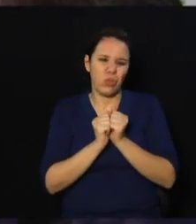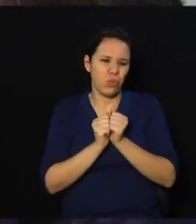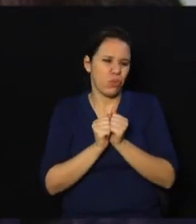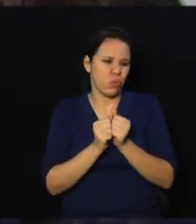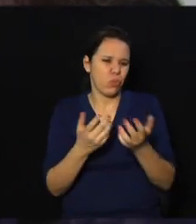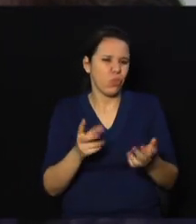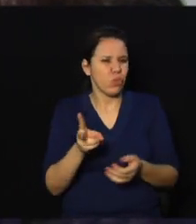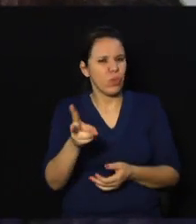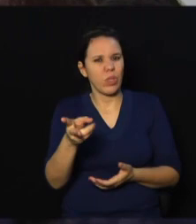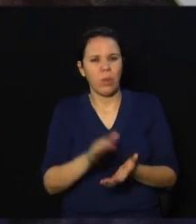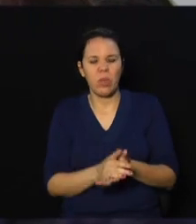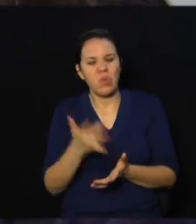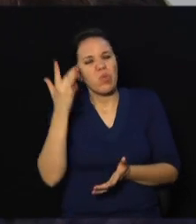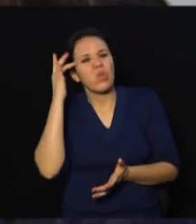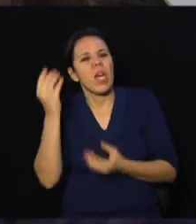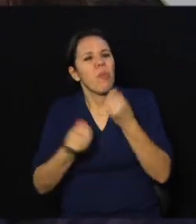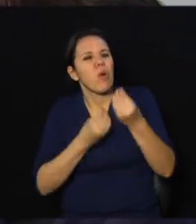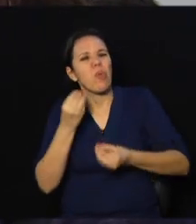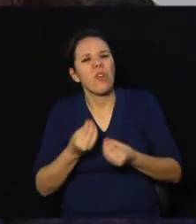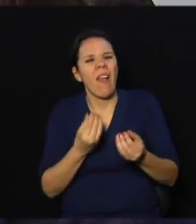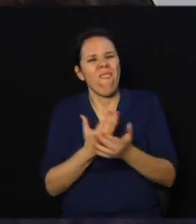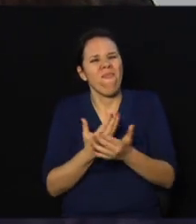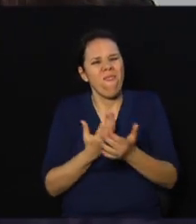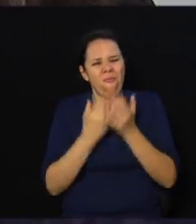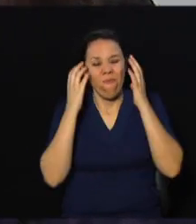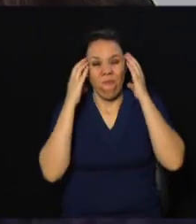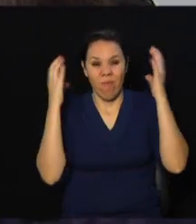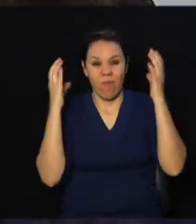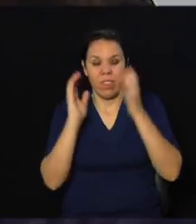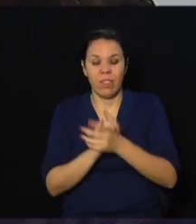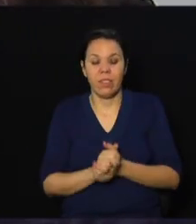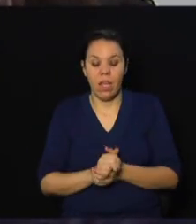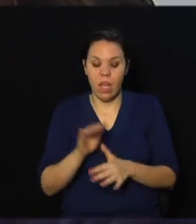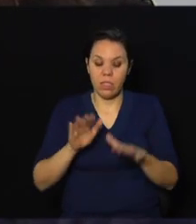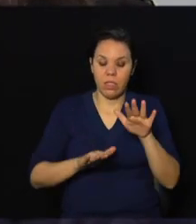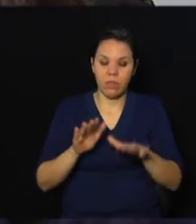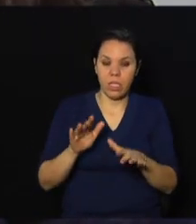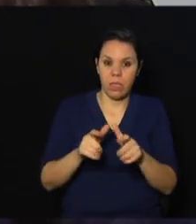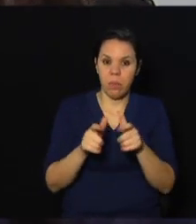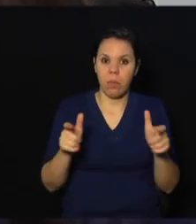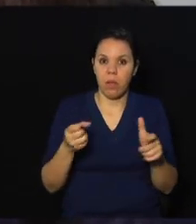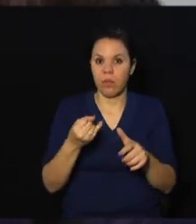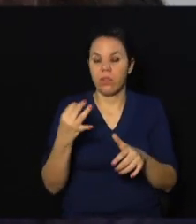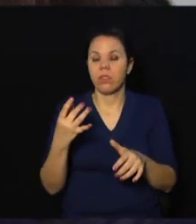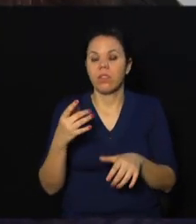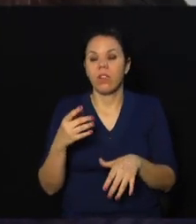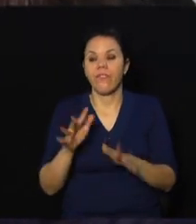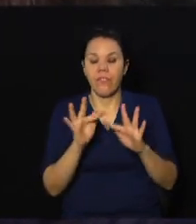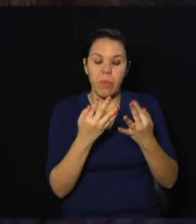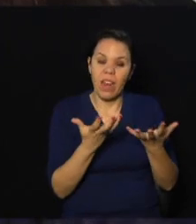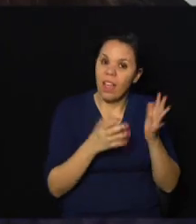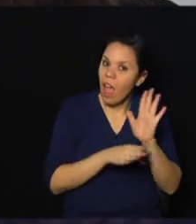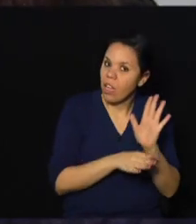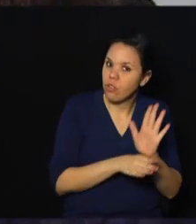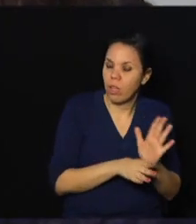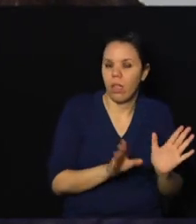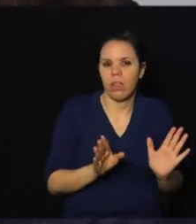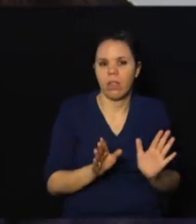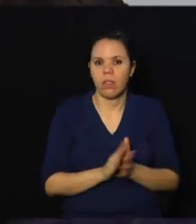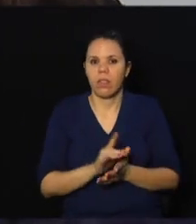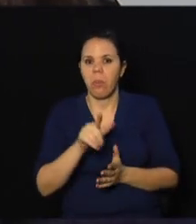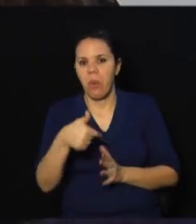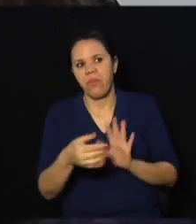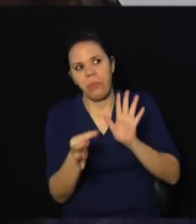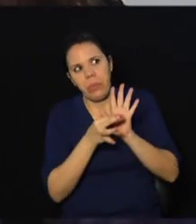não sabem como é essa rotina, né? Então, muitas vezes, na maioria das vezes, eles querem ajudar, né? E aí vão